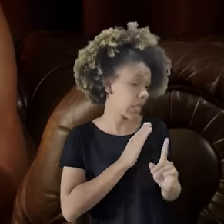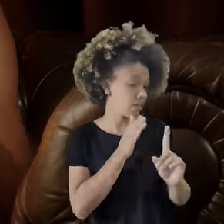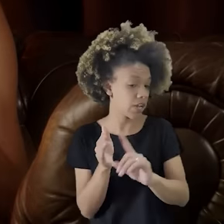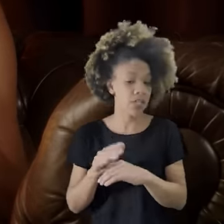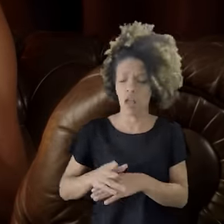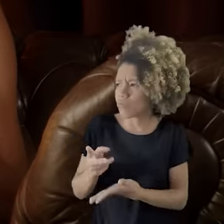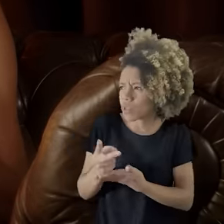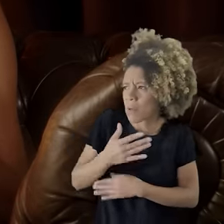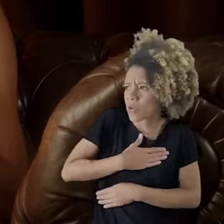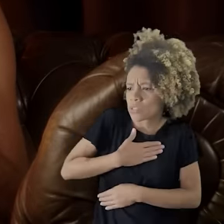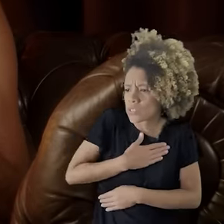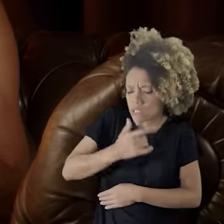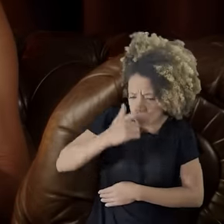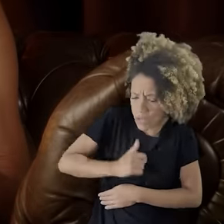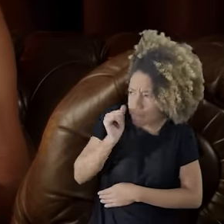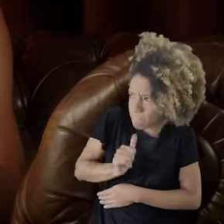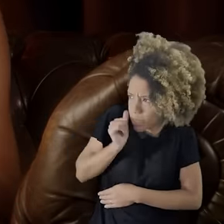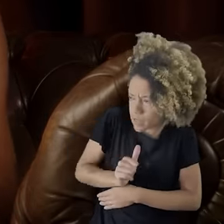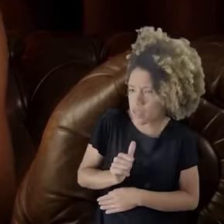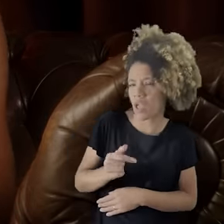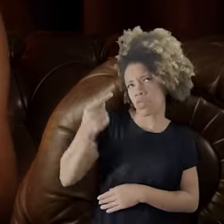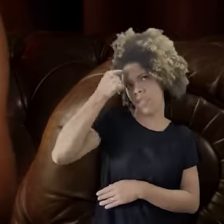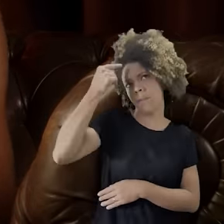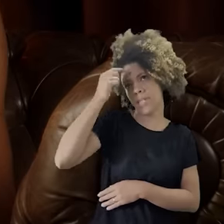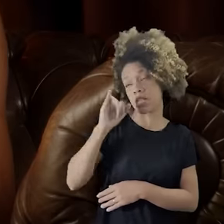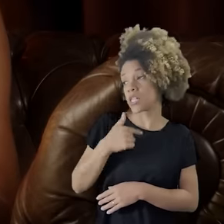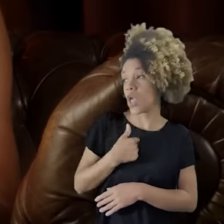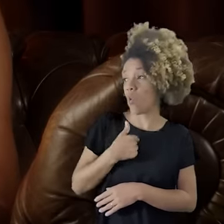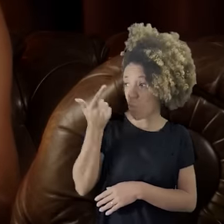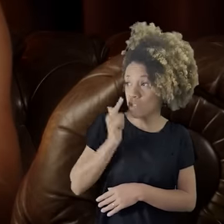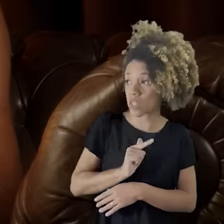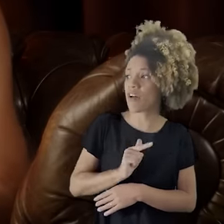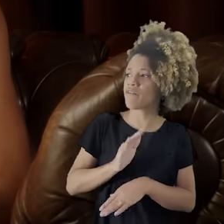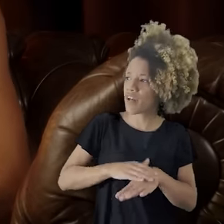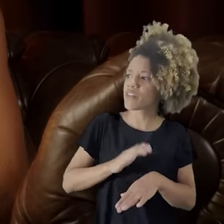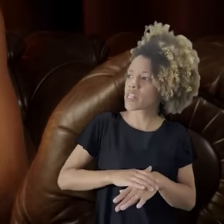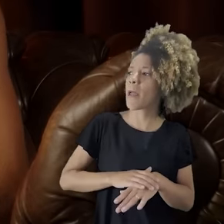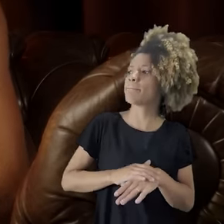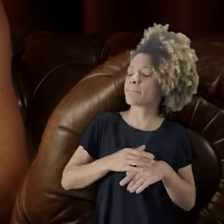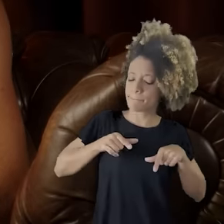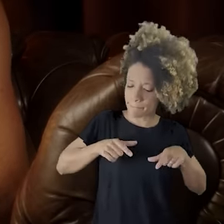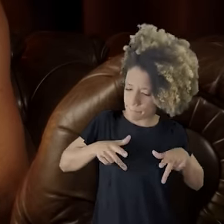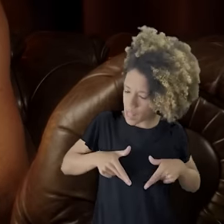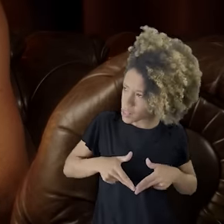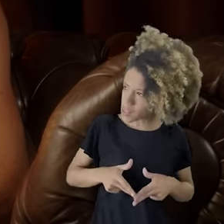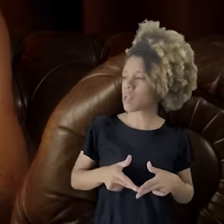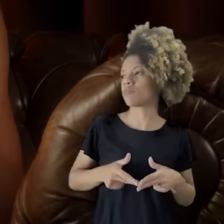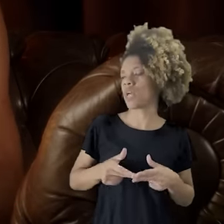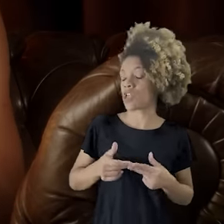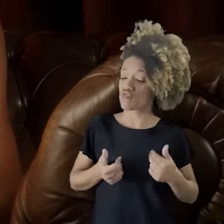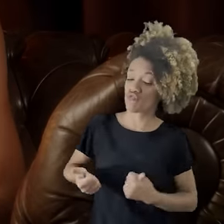eu sempre gostei de ser menina tanto é que eu ainda tenho na minha cabeça que se eu puder eu ainda vou fazer minha cirurgia de